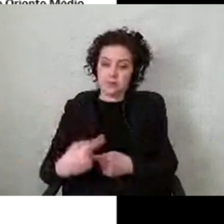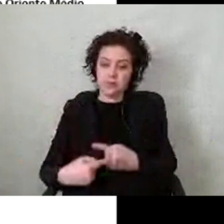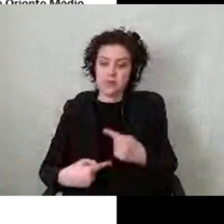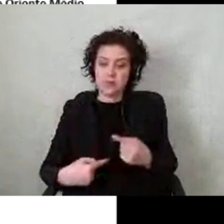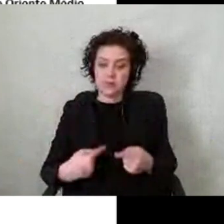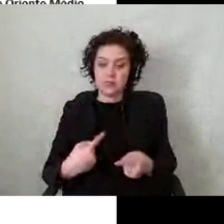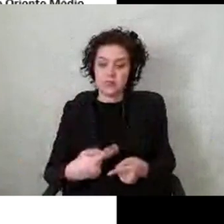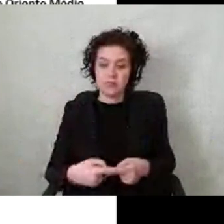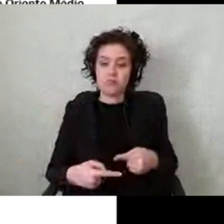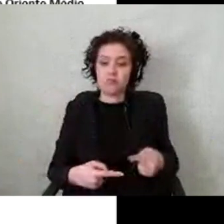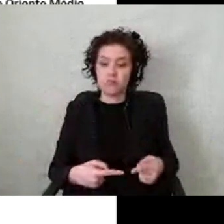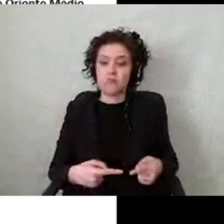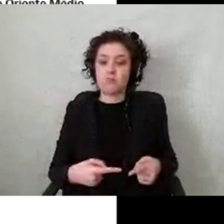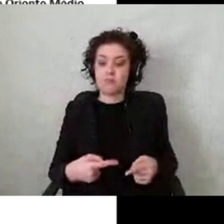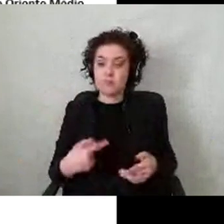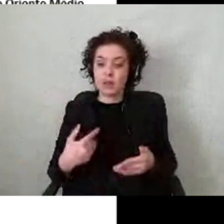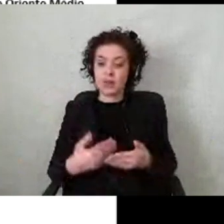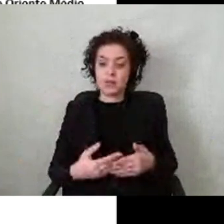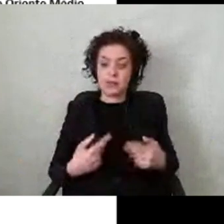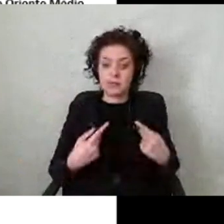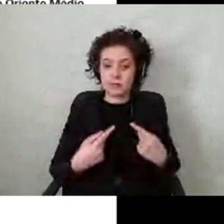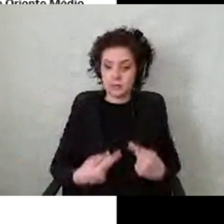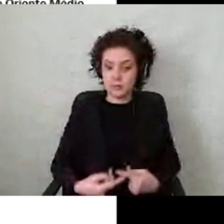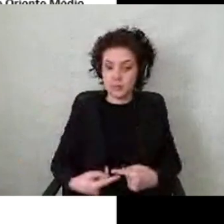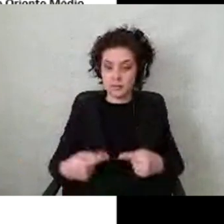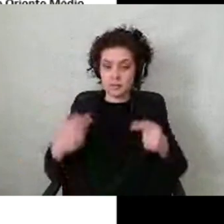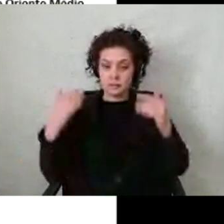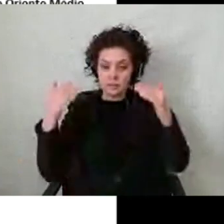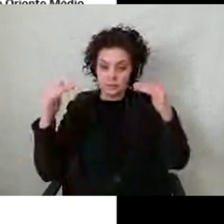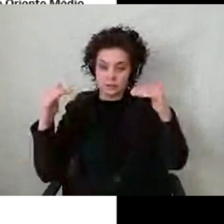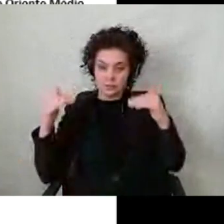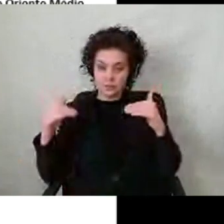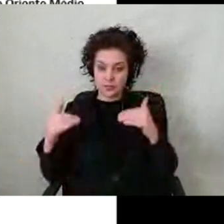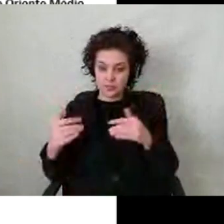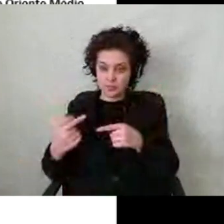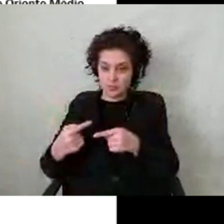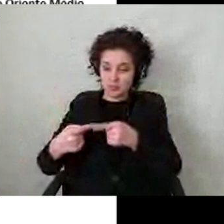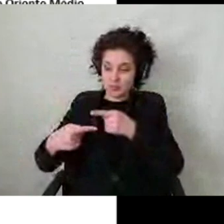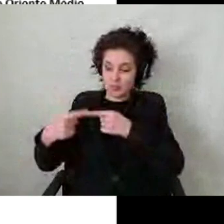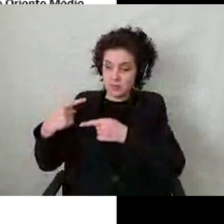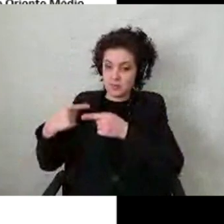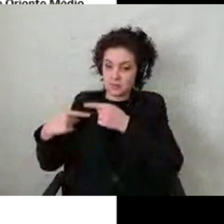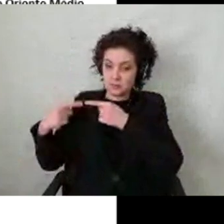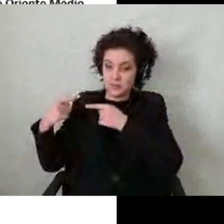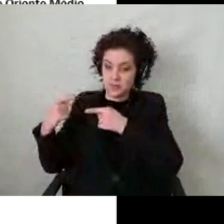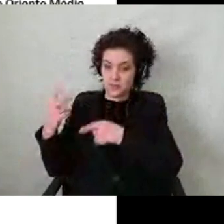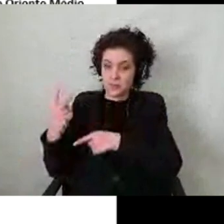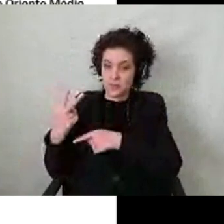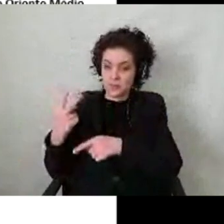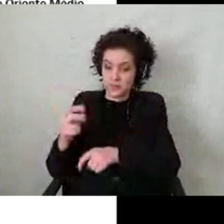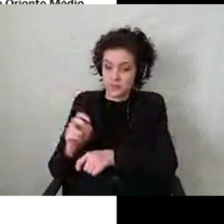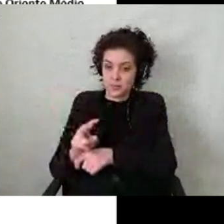até o homem. Então, por exemplo, os ancestrais desses dois vírus aqui, o 3 e o 22,